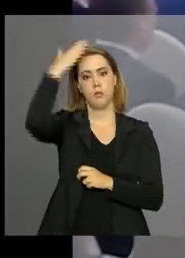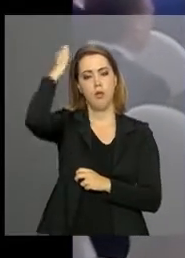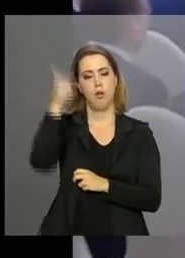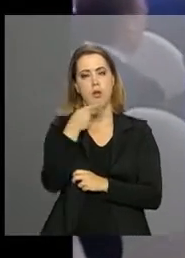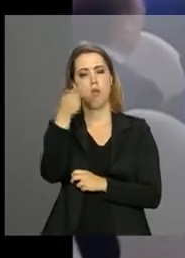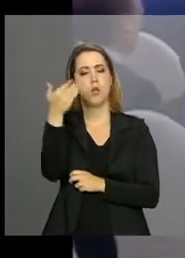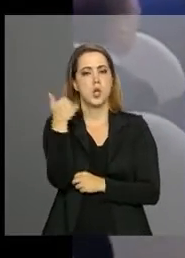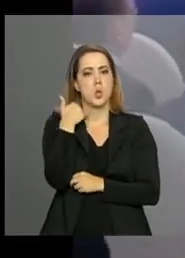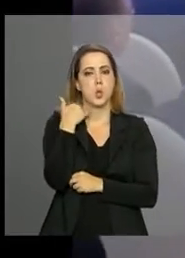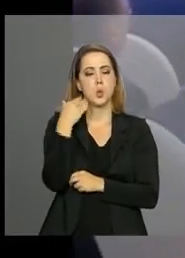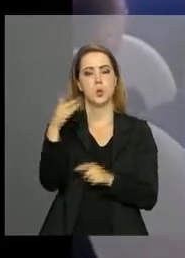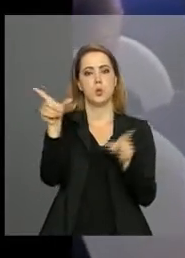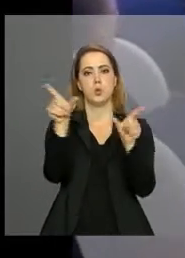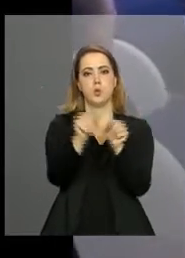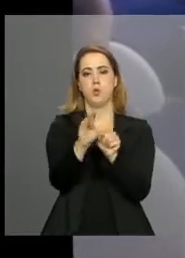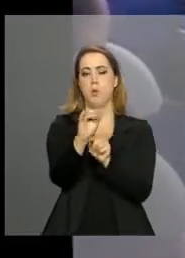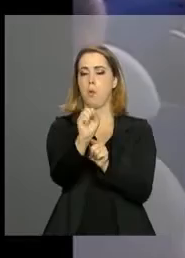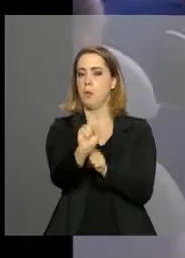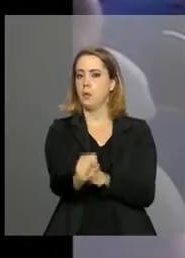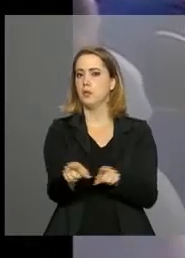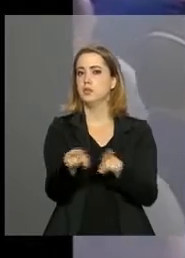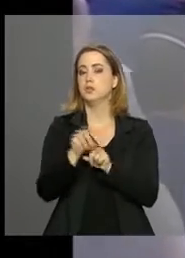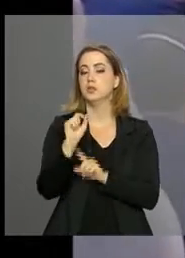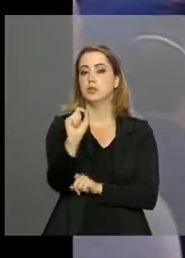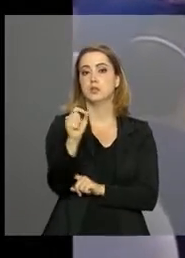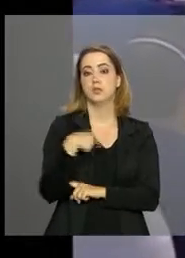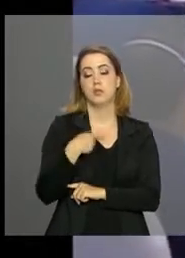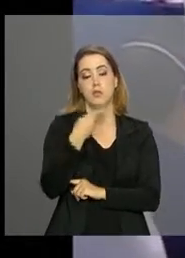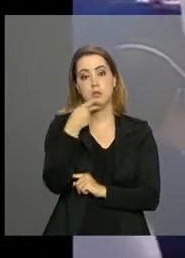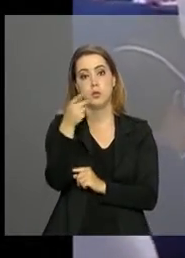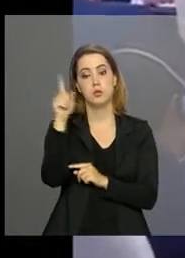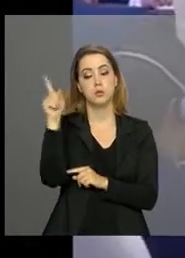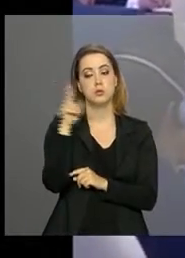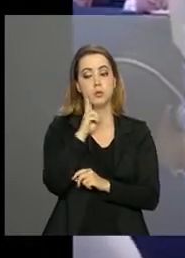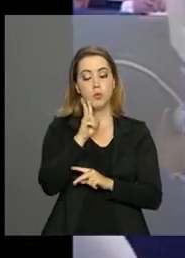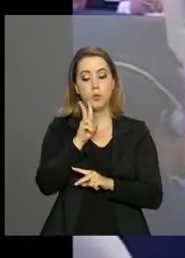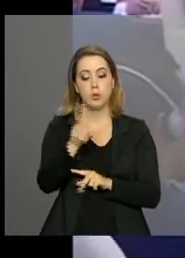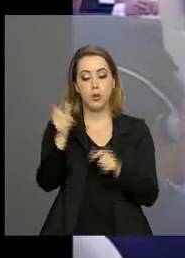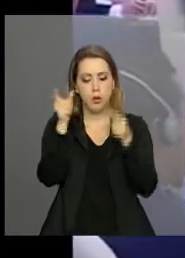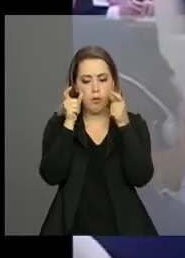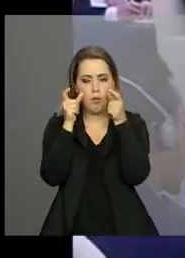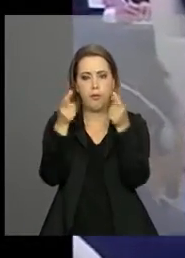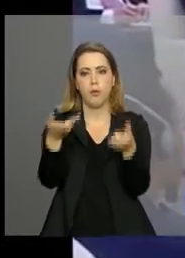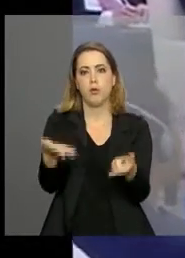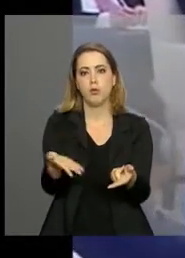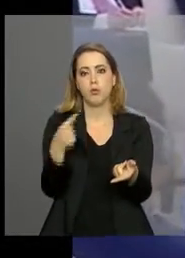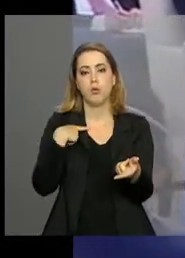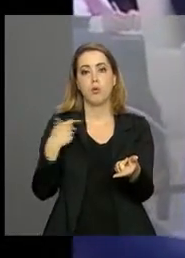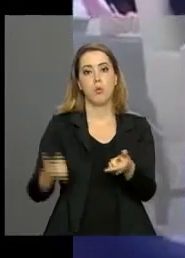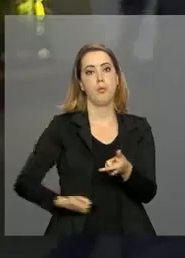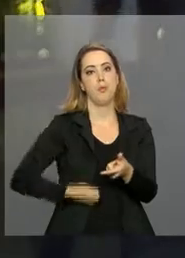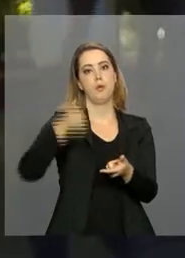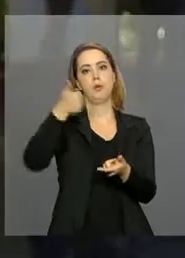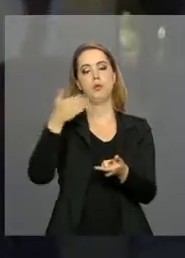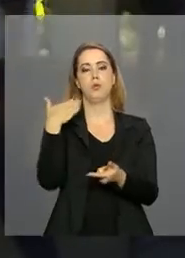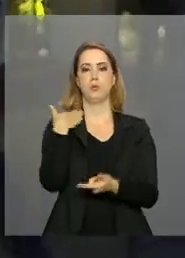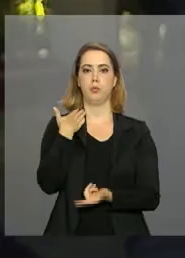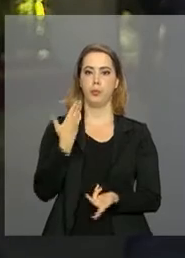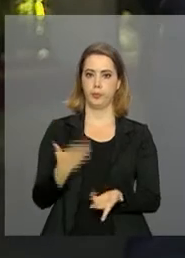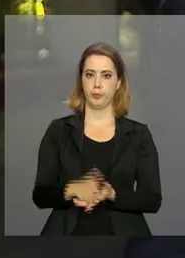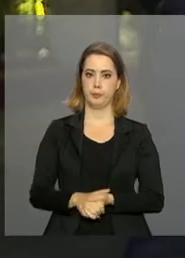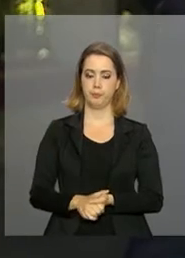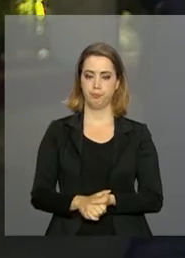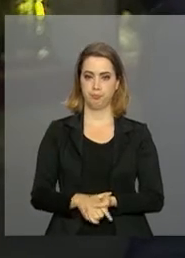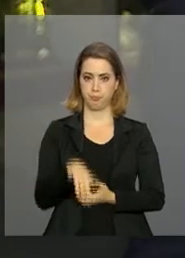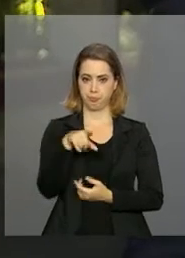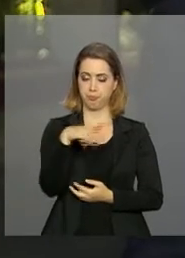no sistema financeiro internacional e reforçou que terá como foco prioritário a consolidação do banco entre os resultados